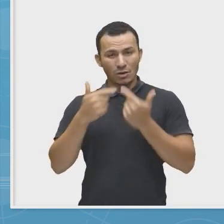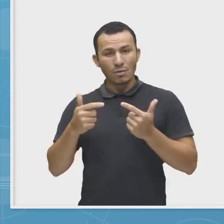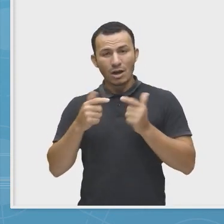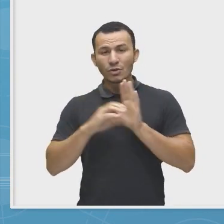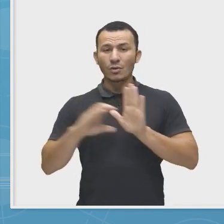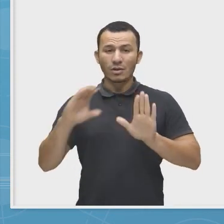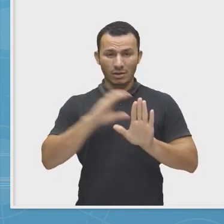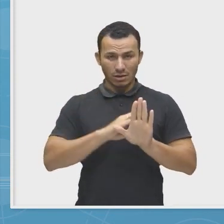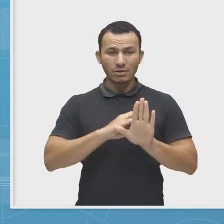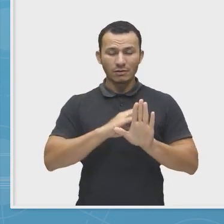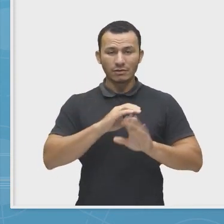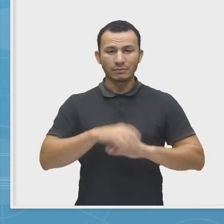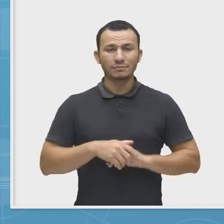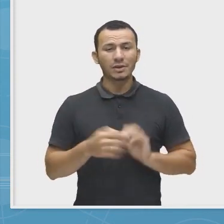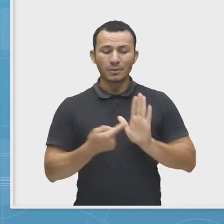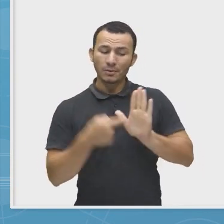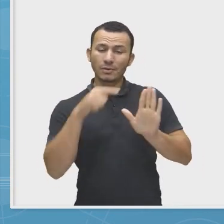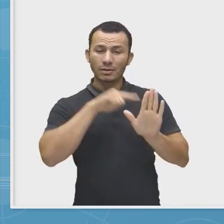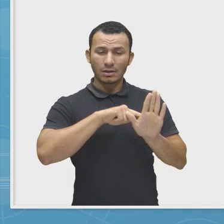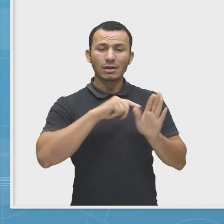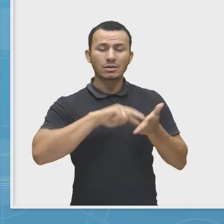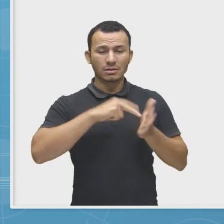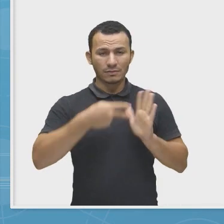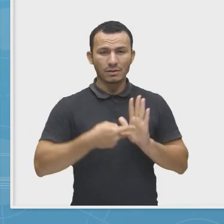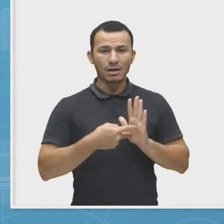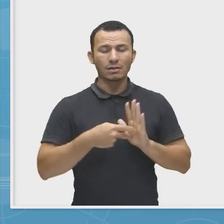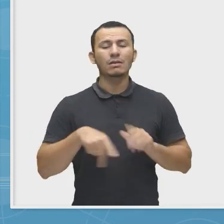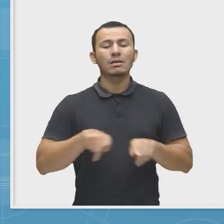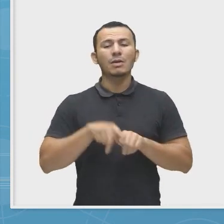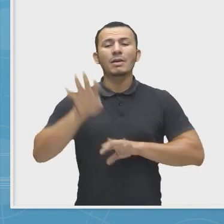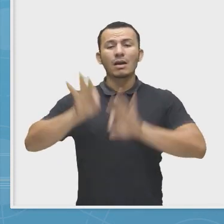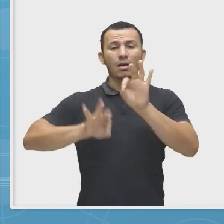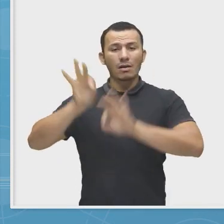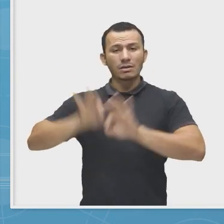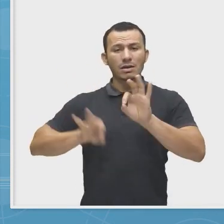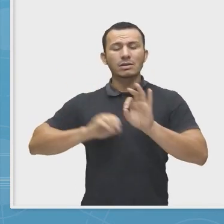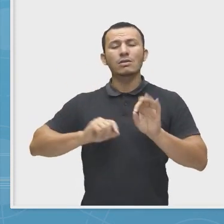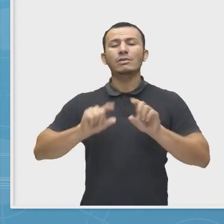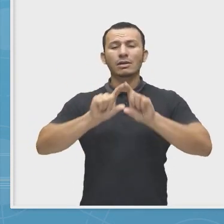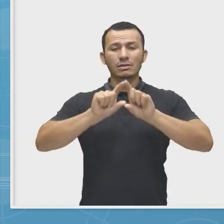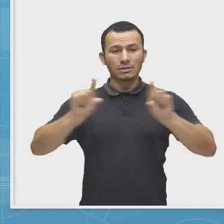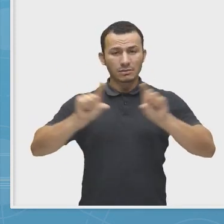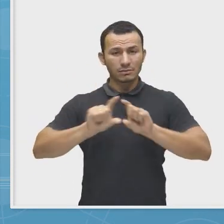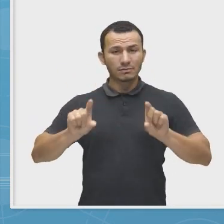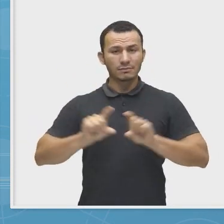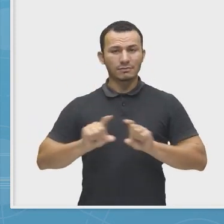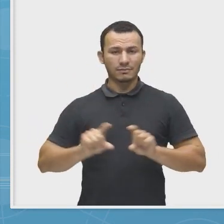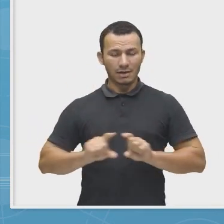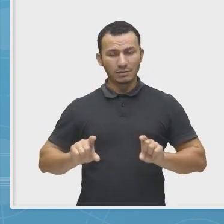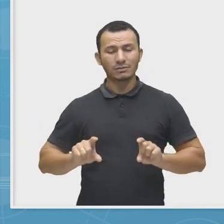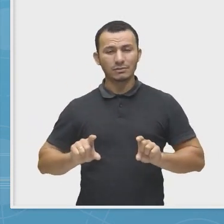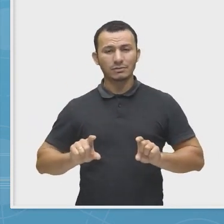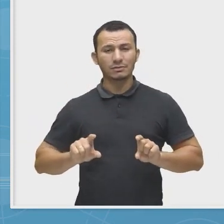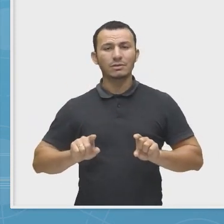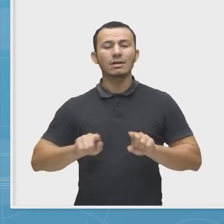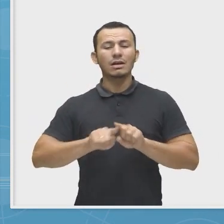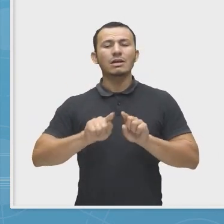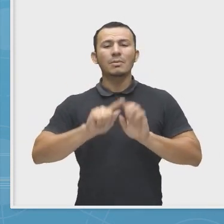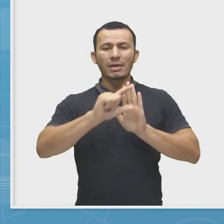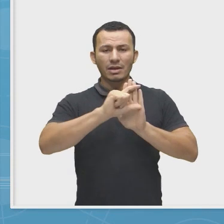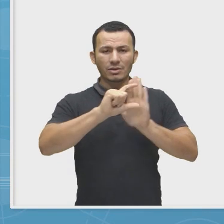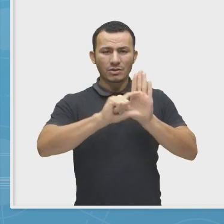né? Ele vai ser organizado estruturalmente em versos, né? E